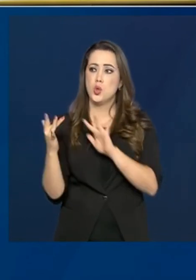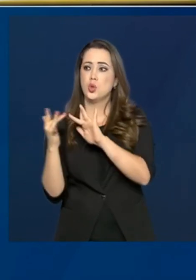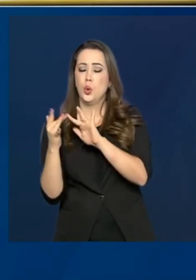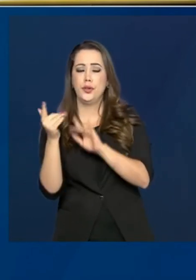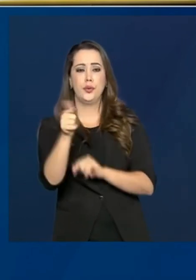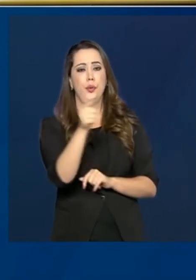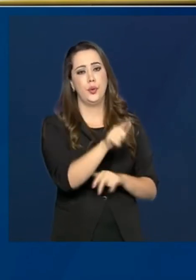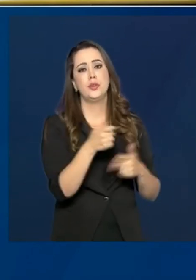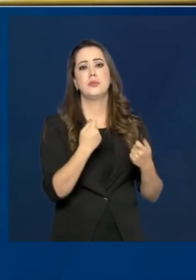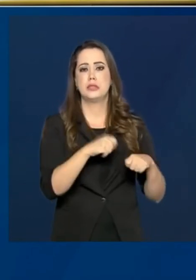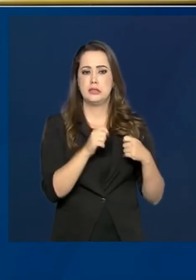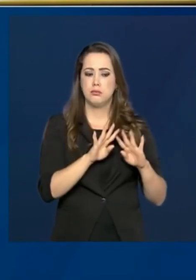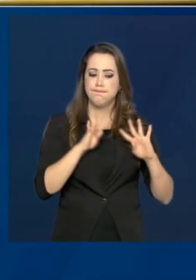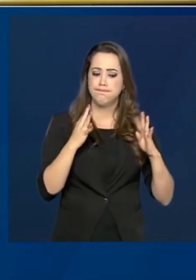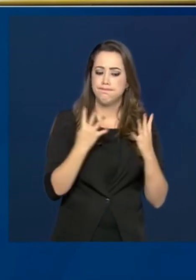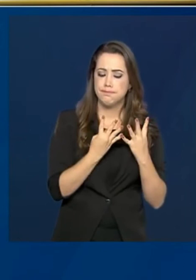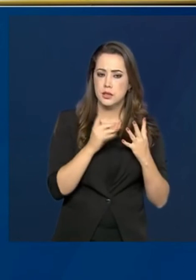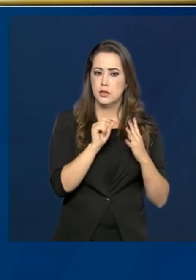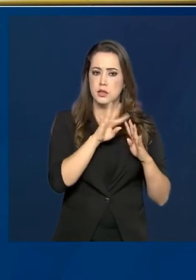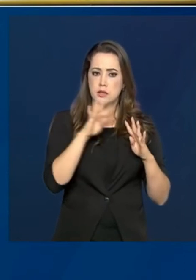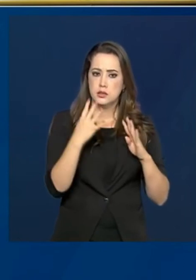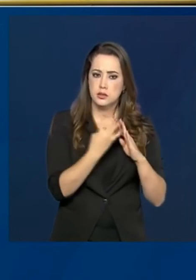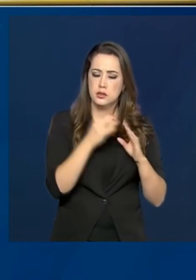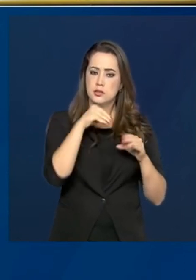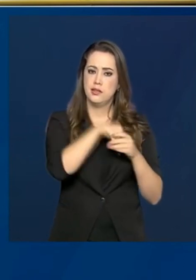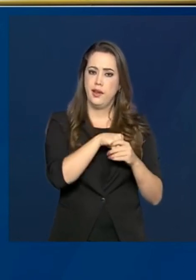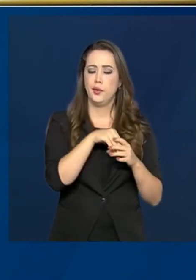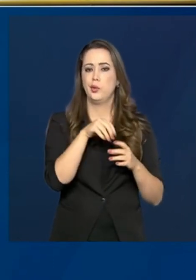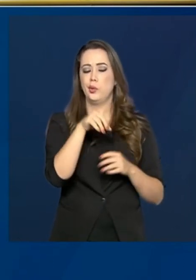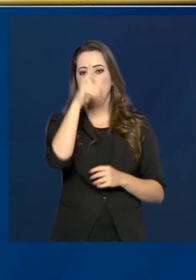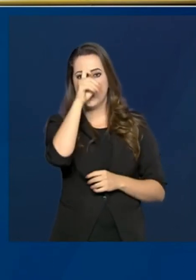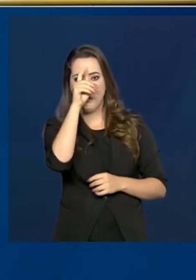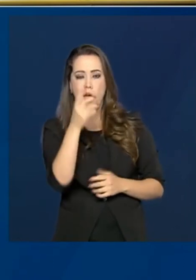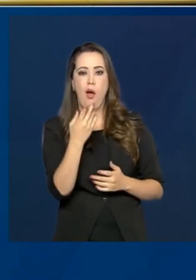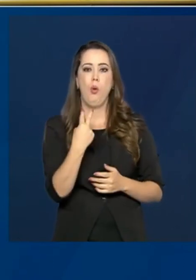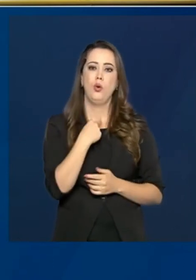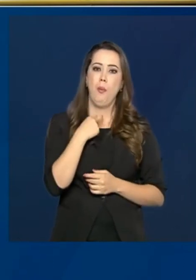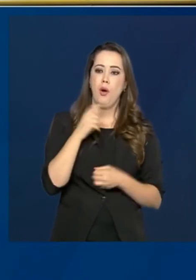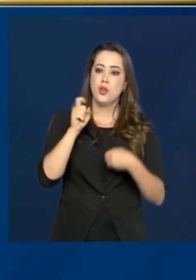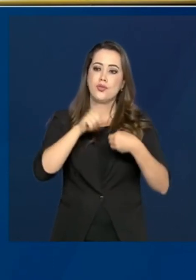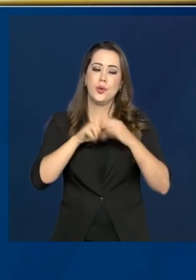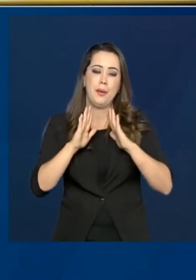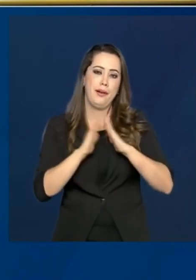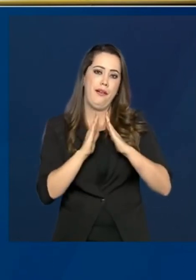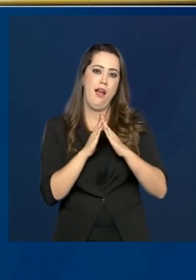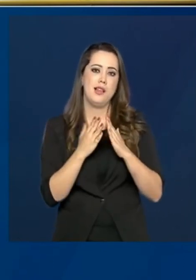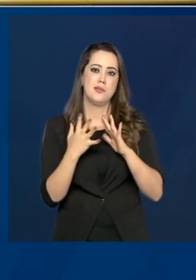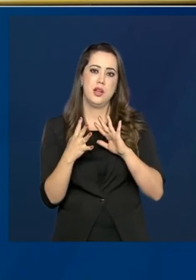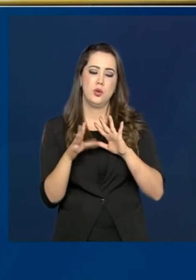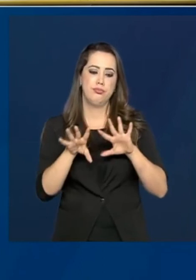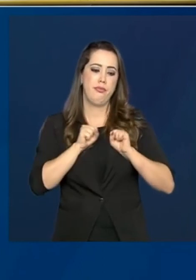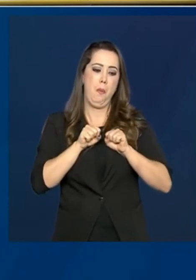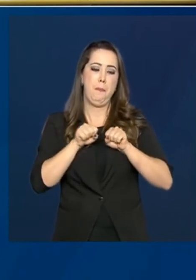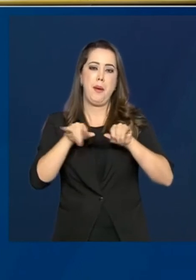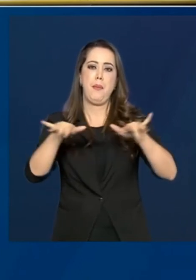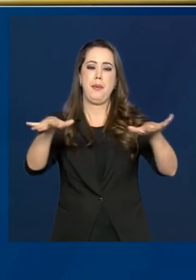por necessidade de permanecer dentro das unidades de saúde e não poder voltar para casa para não contaminar os seus entes